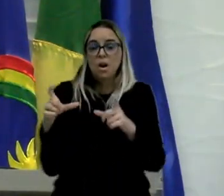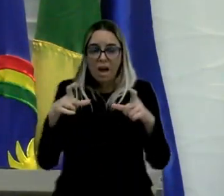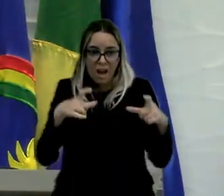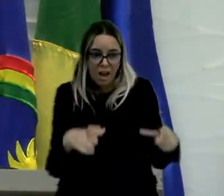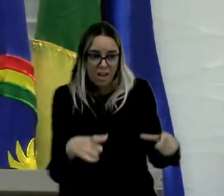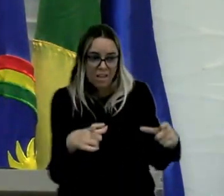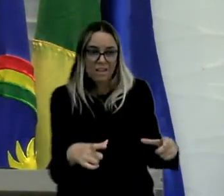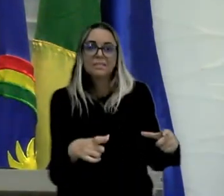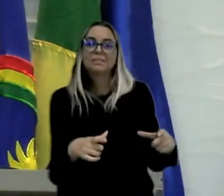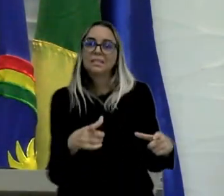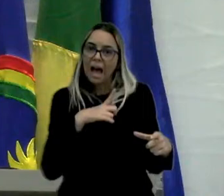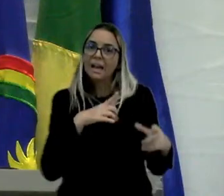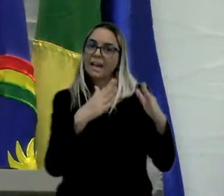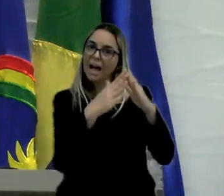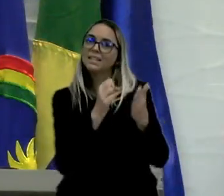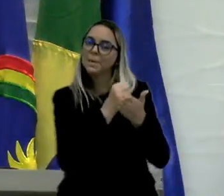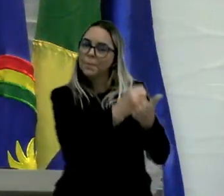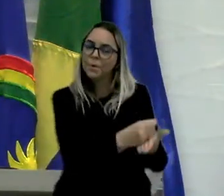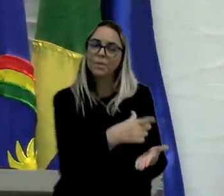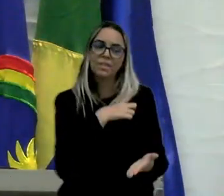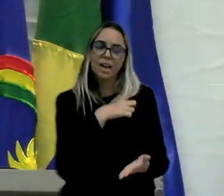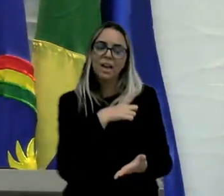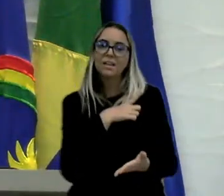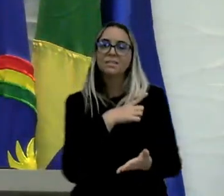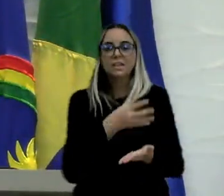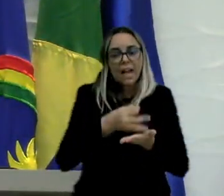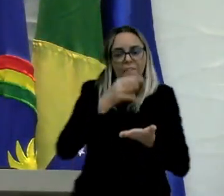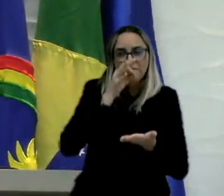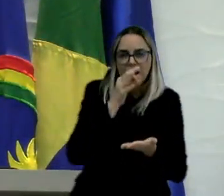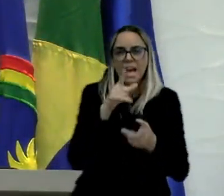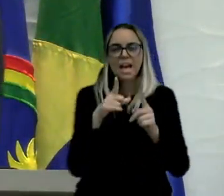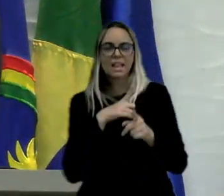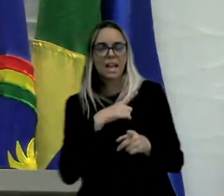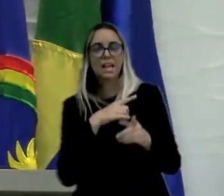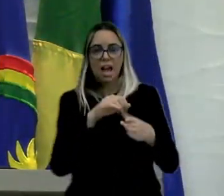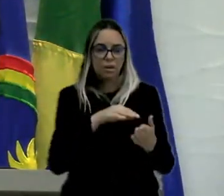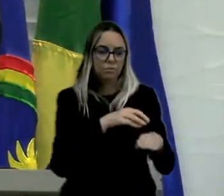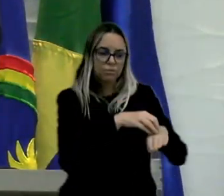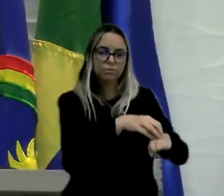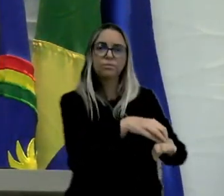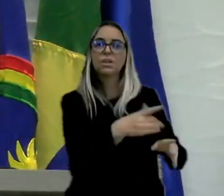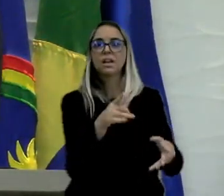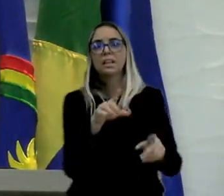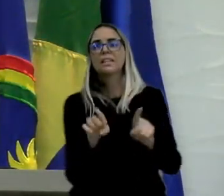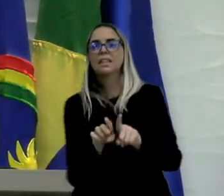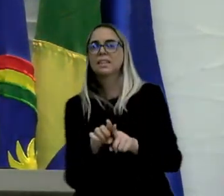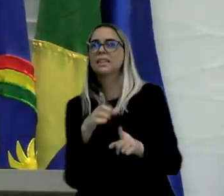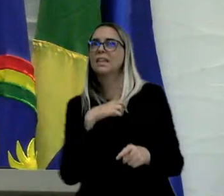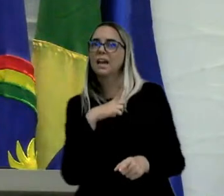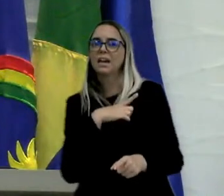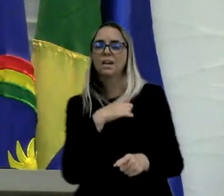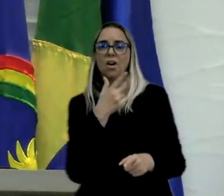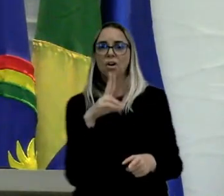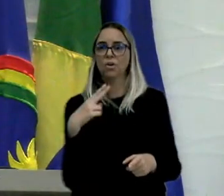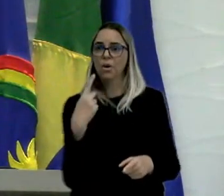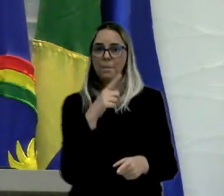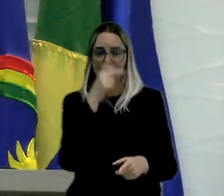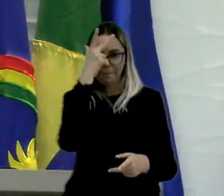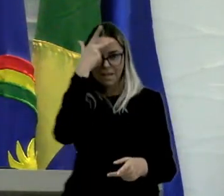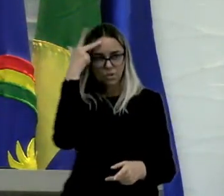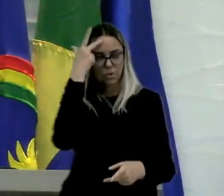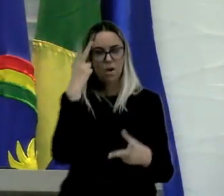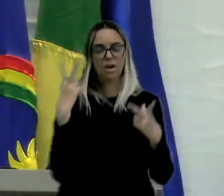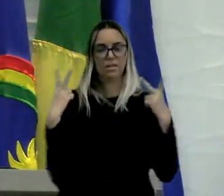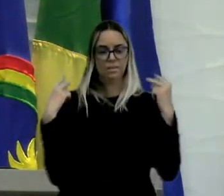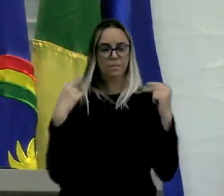repousar descansar tem café da manhã tem almoço tem janta tem tudo e